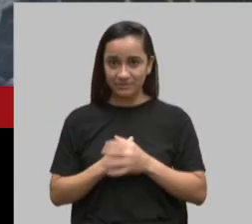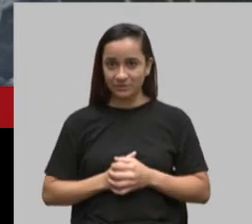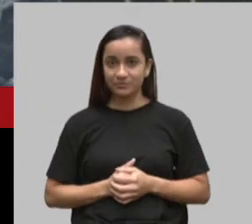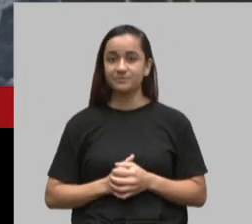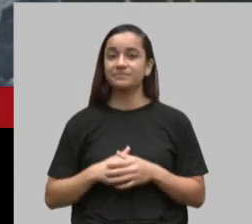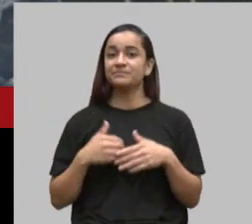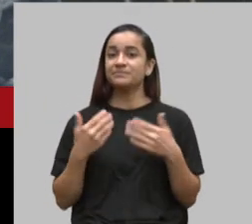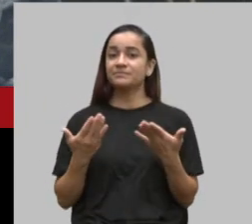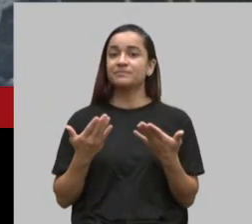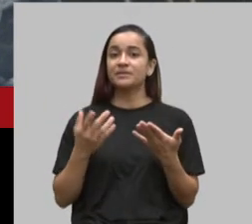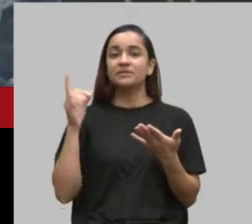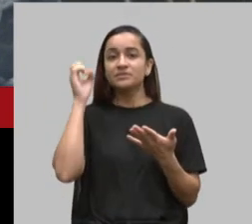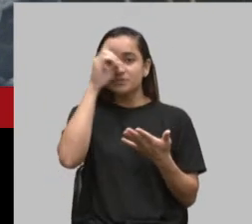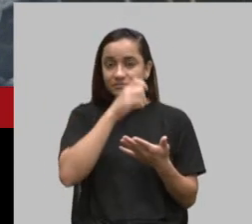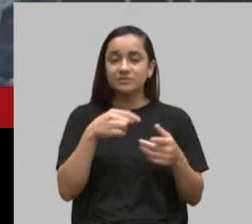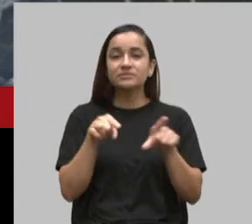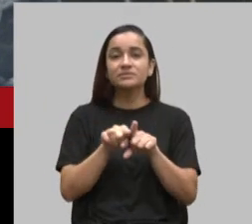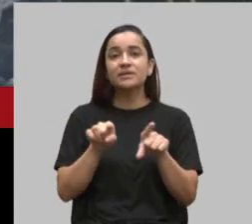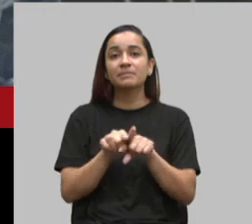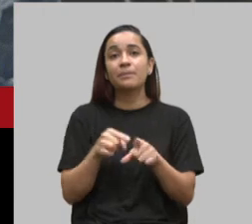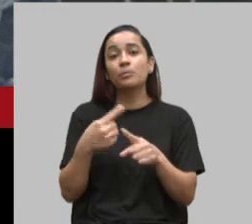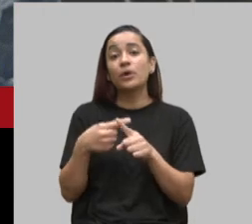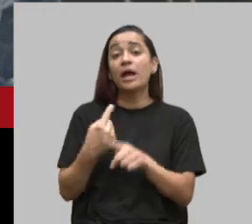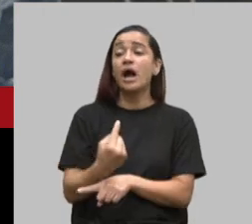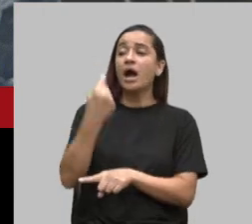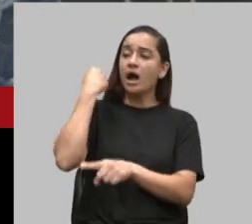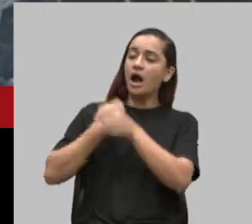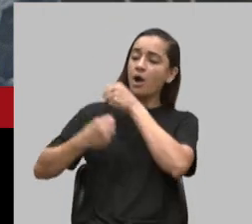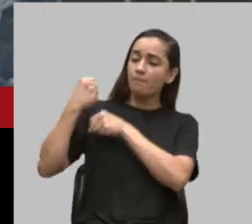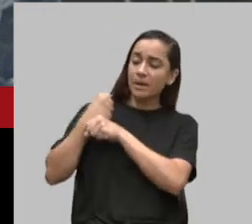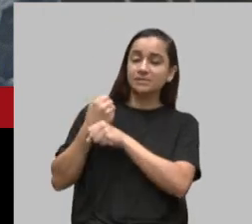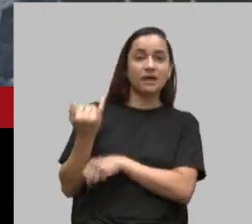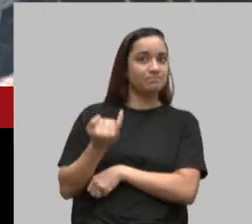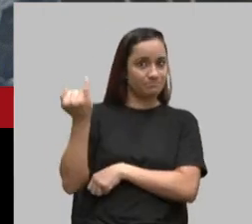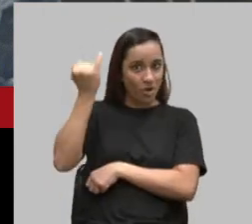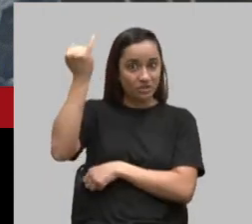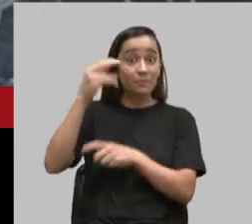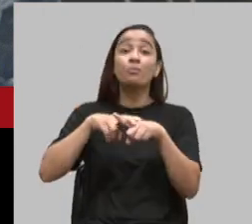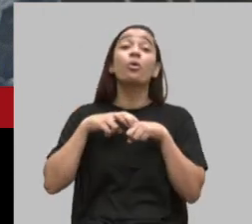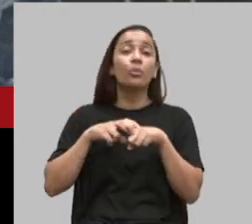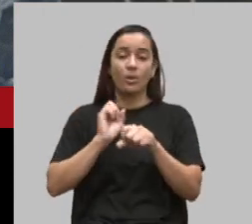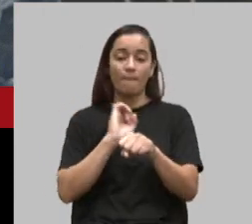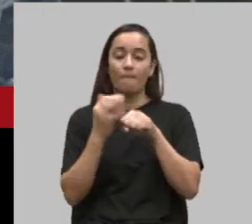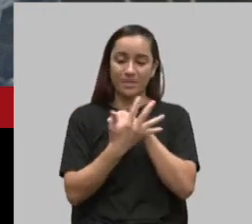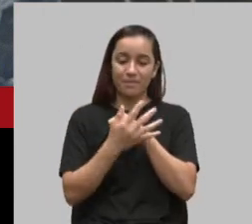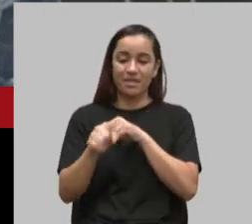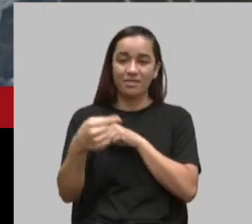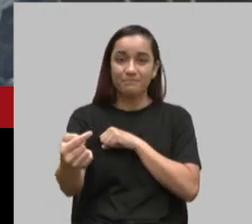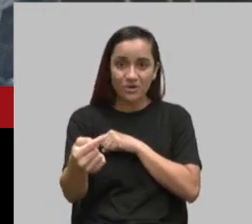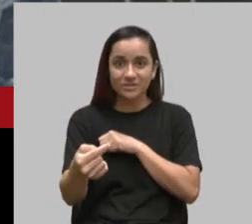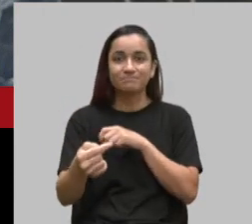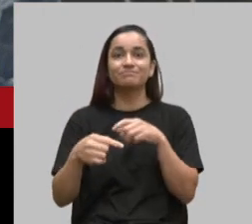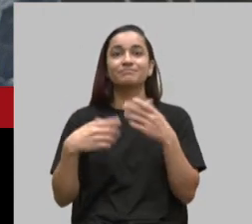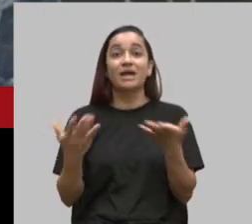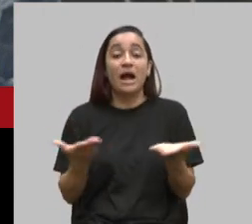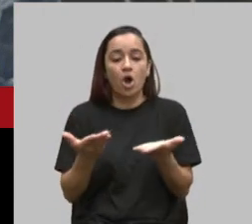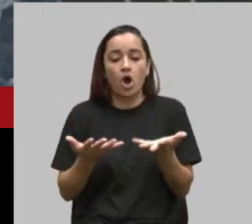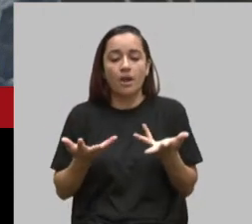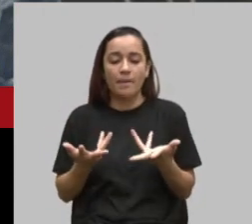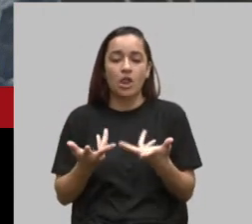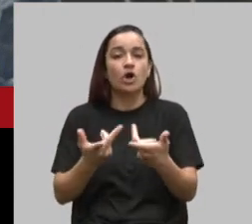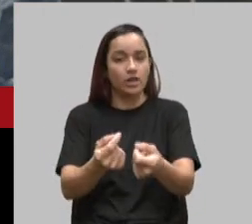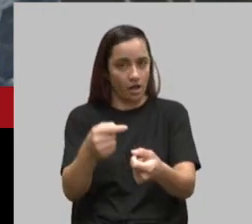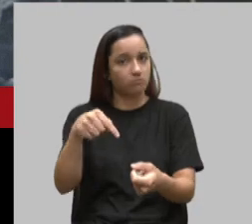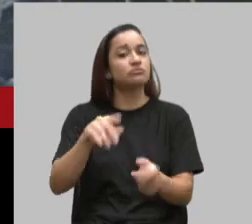né porque o do ano passado foi importantíssimo pós pandêmico esse ano a melhorias nos ensinos e o